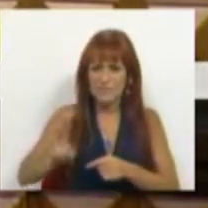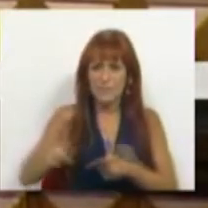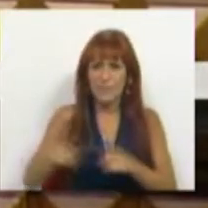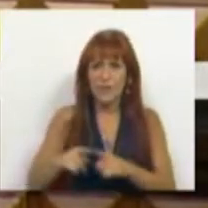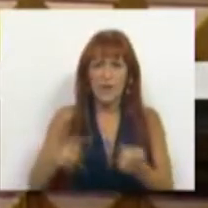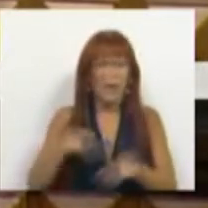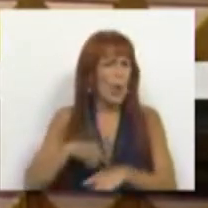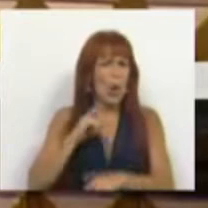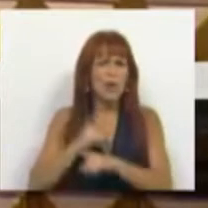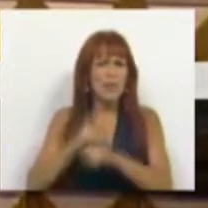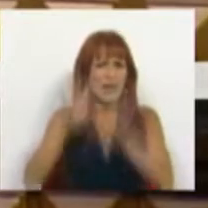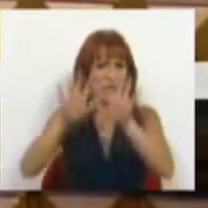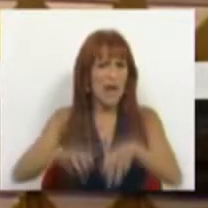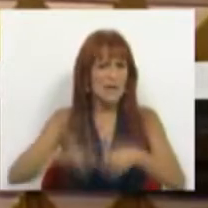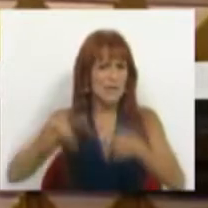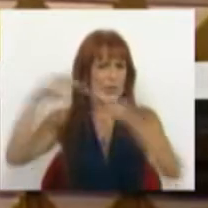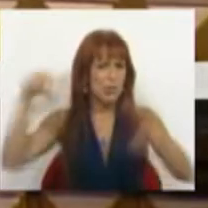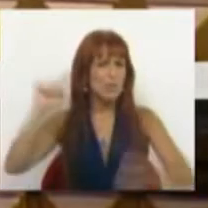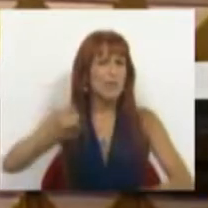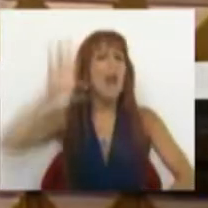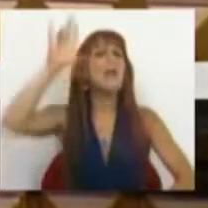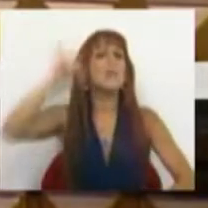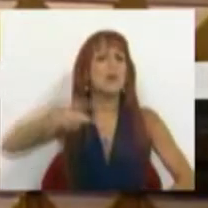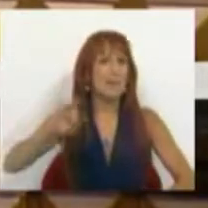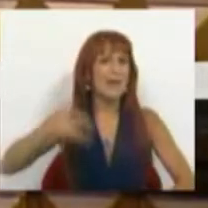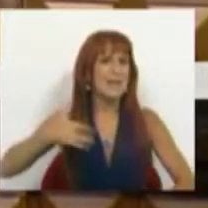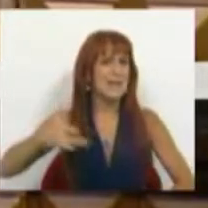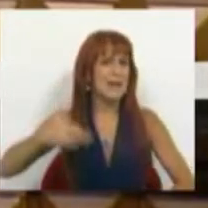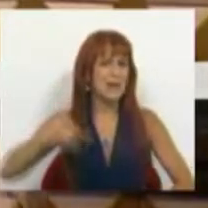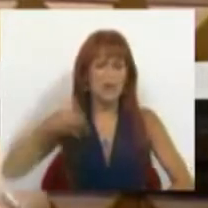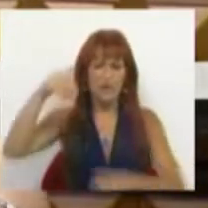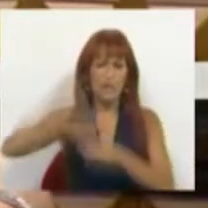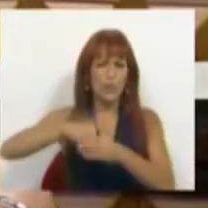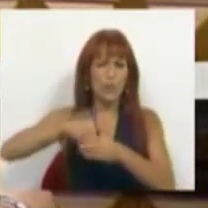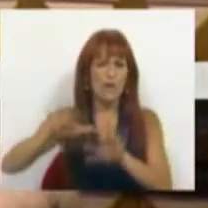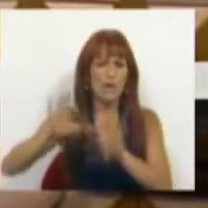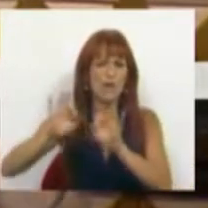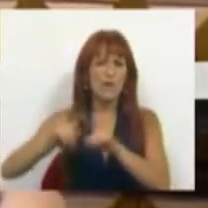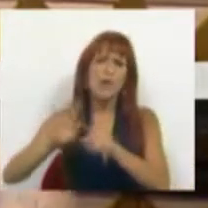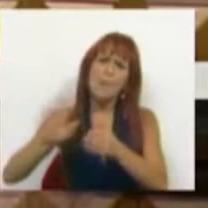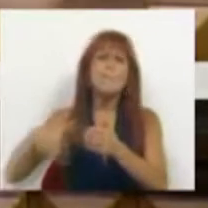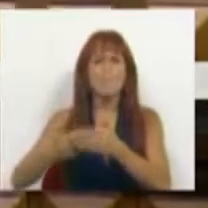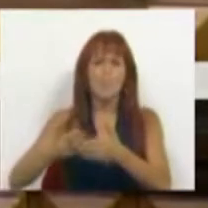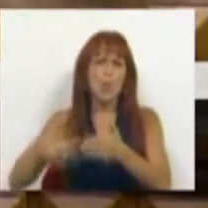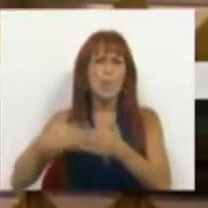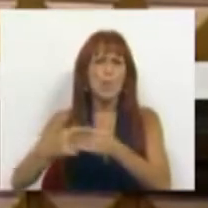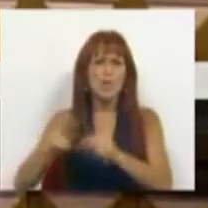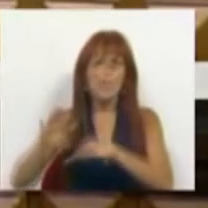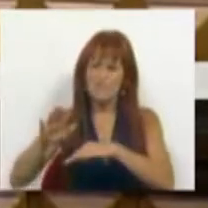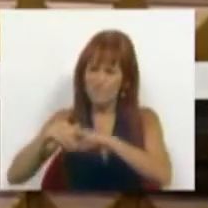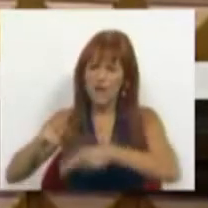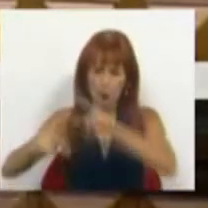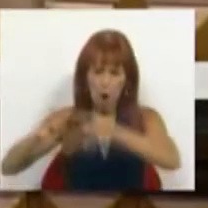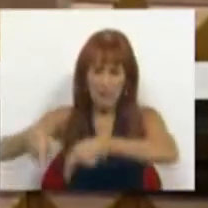ao mesmo tempo que na Assembleia Municipal de Lisboa, PSD e CDS votavam a favor de propostas para a realização